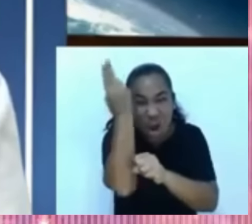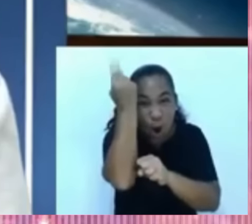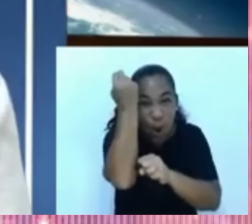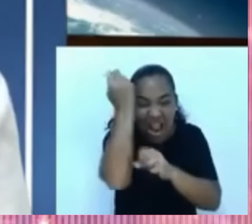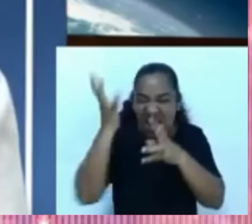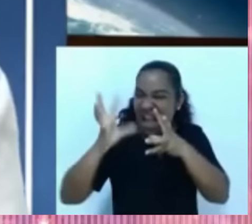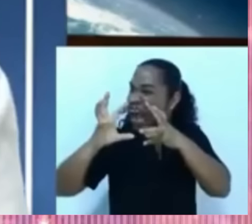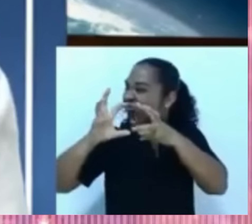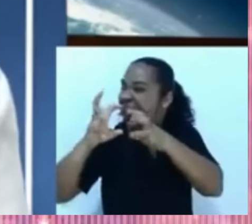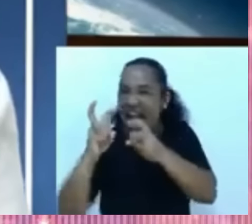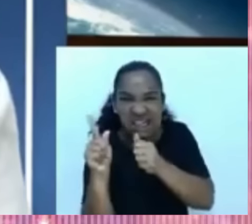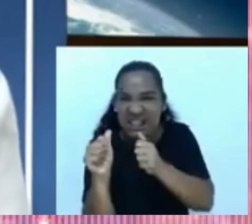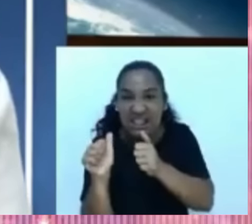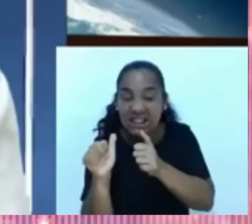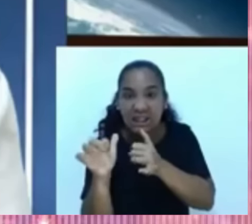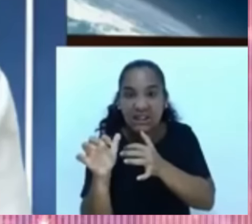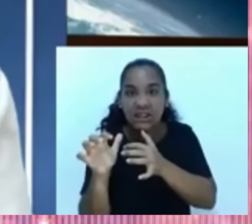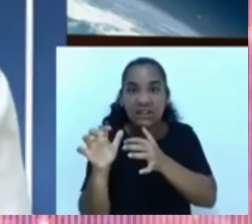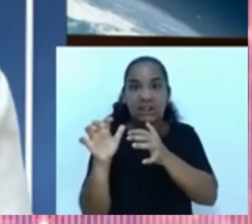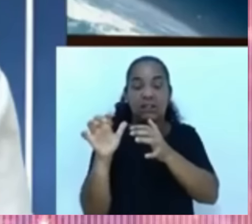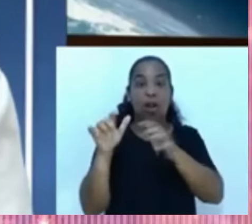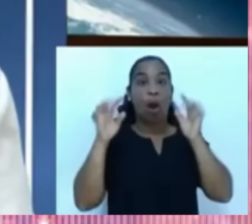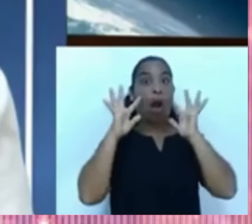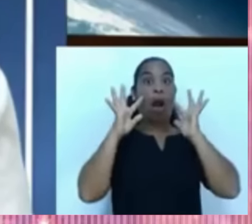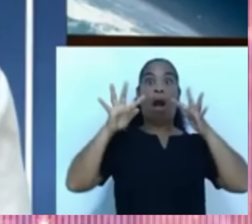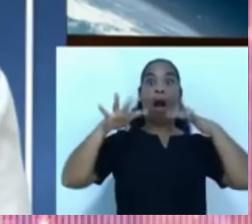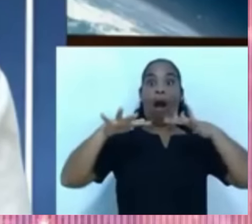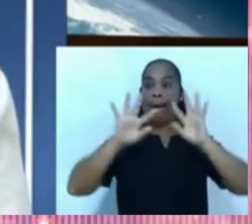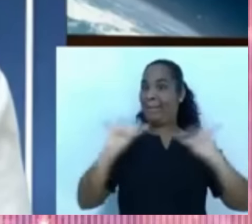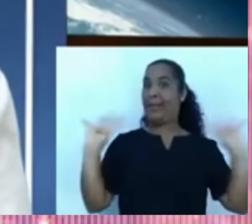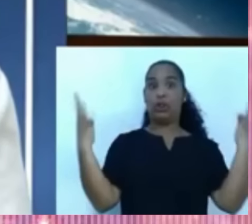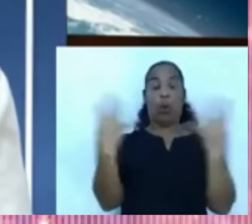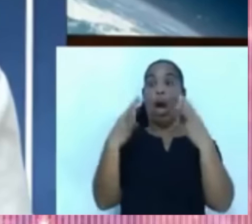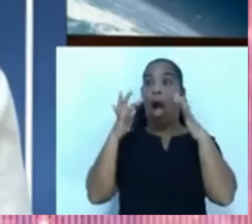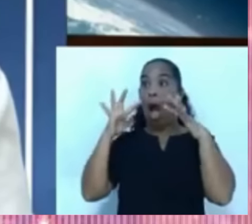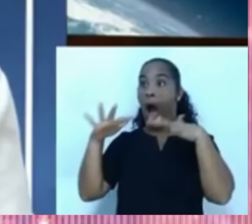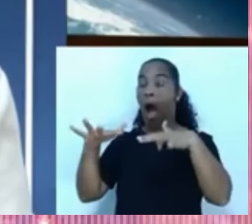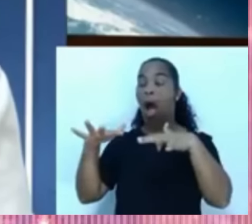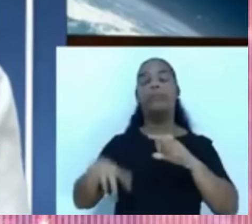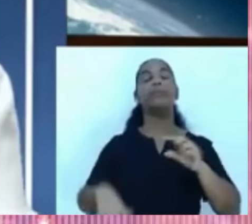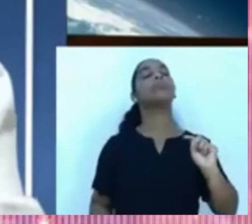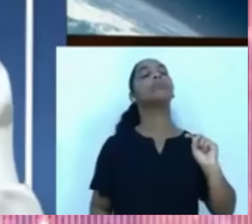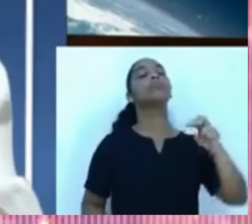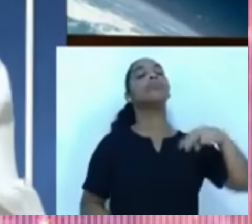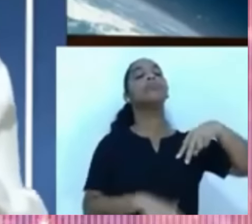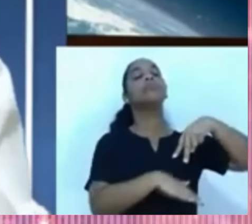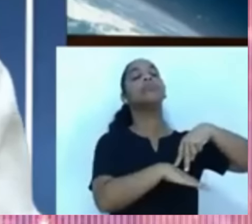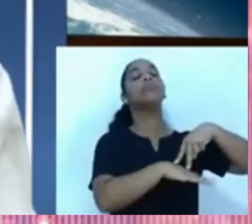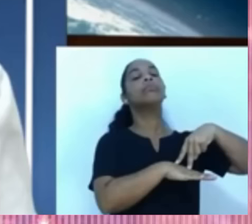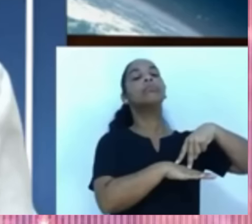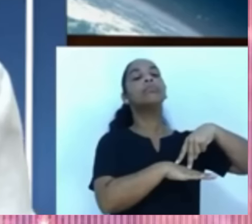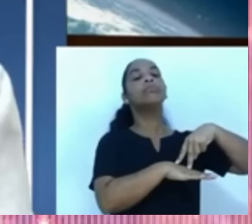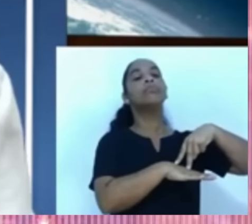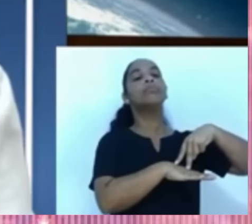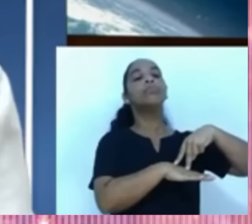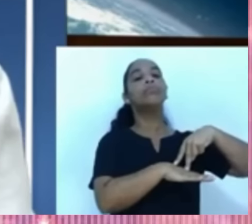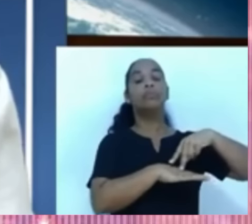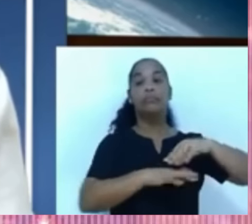ante uma impressão dolorosa para o público ele continuou impassível logo rearrumar a